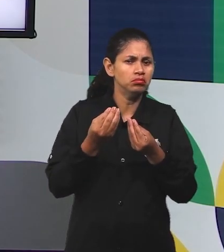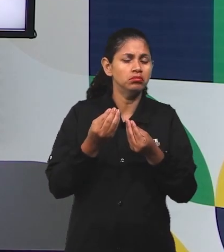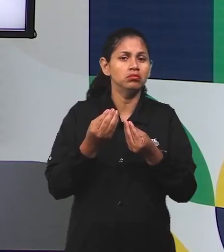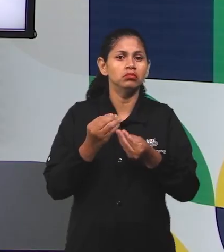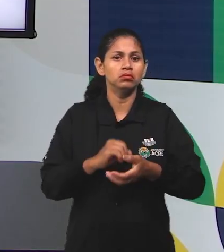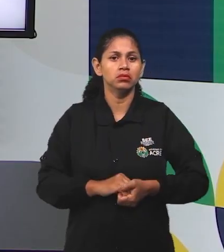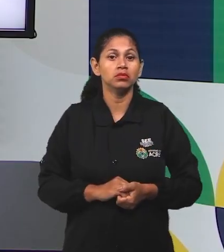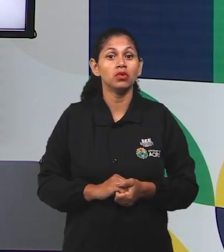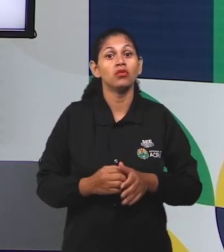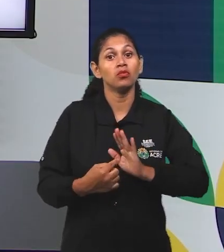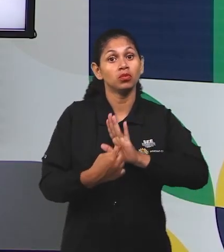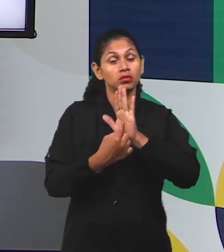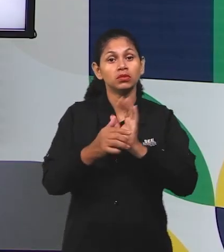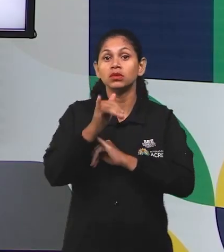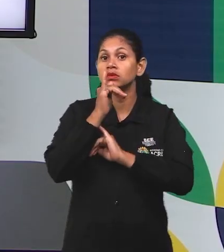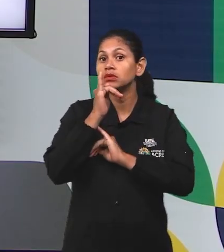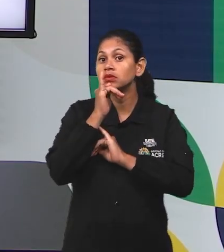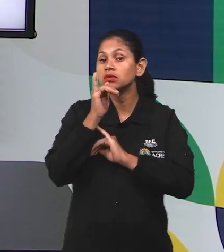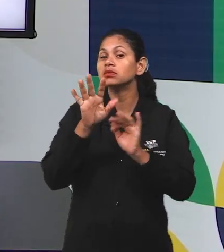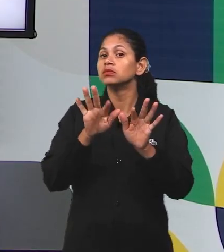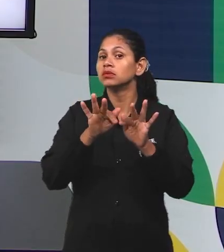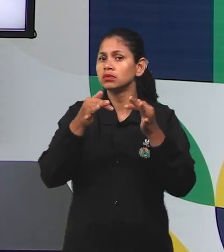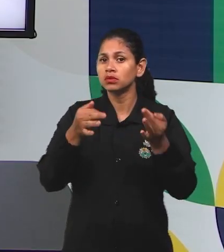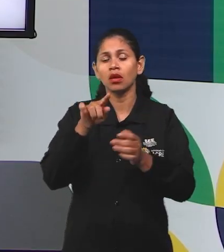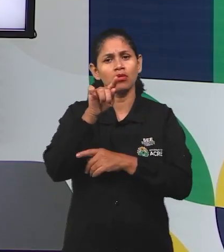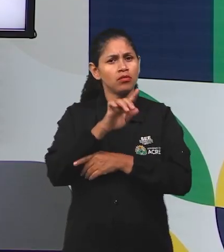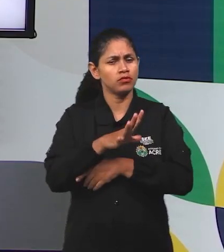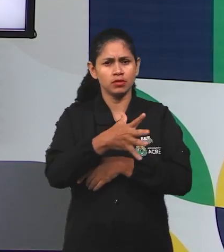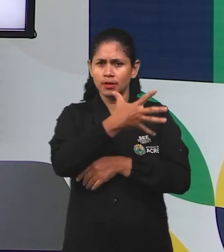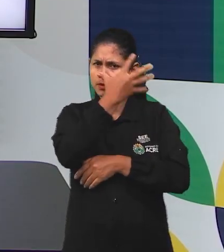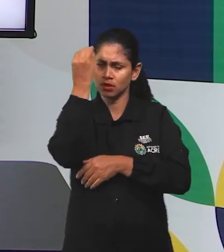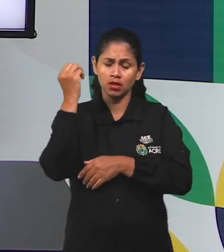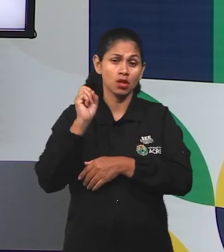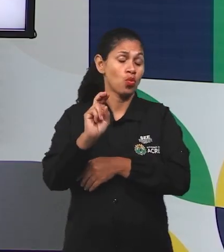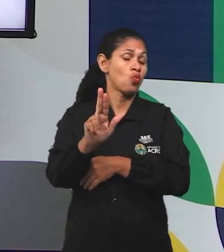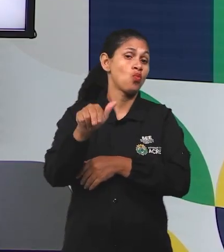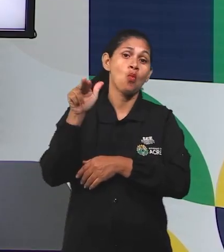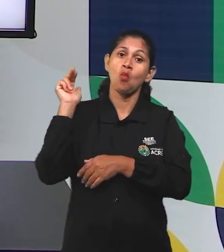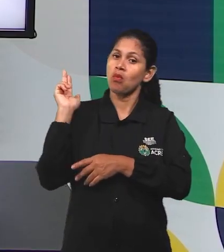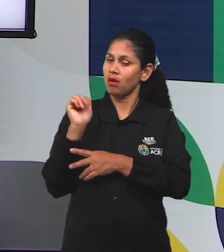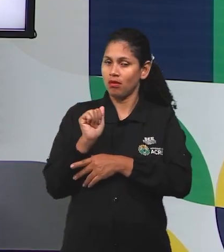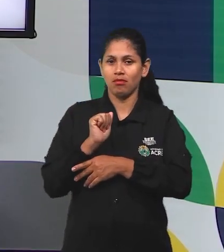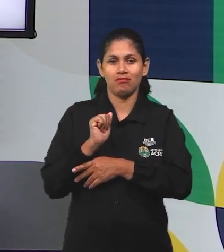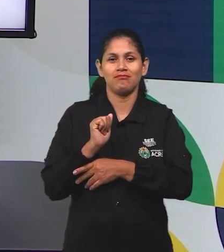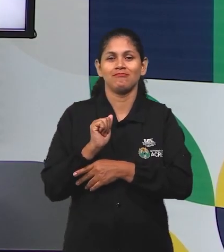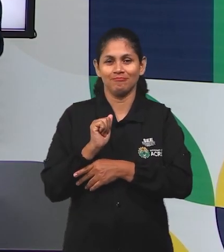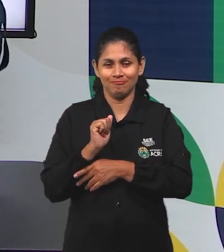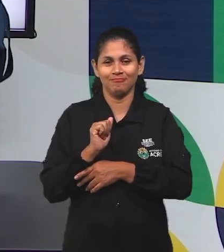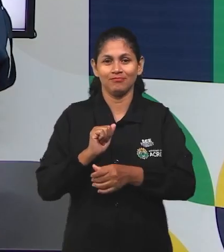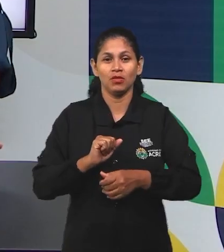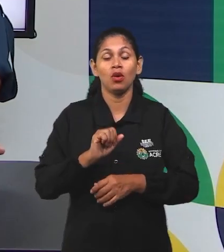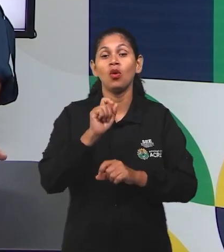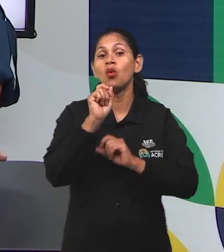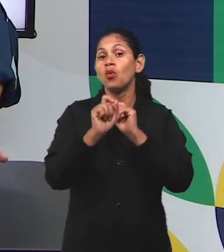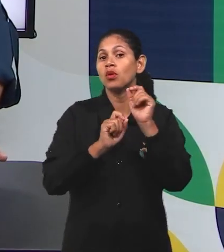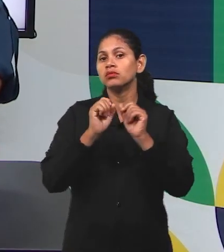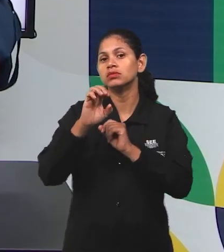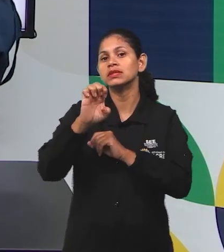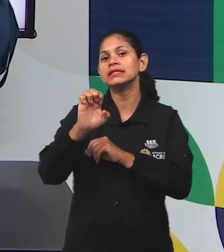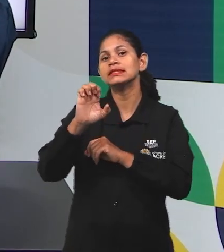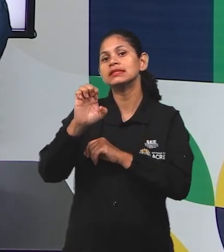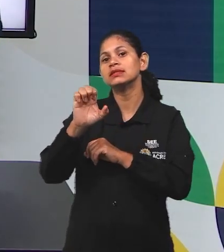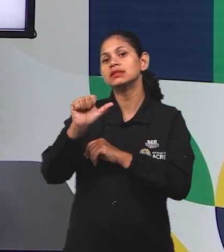exemplo simples que você nunca mais vai esquecer o que é a escala. Então, olha só, imagine esse